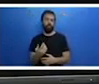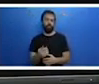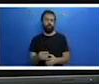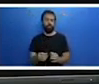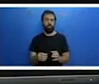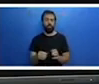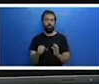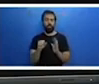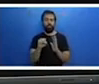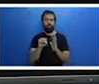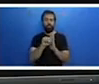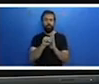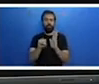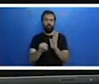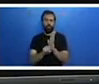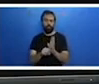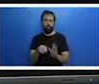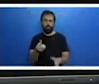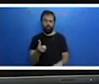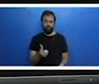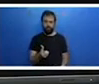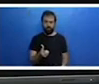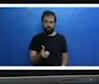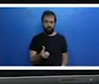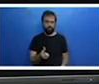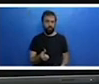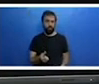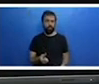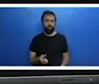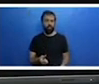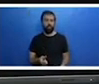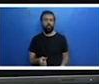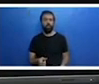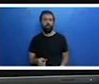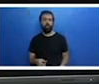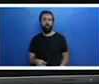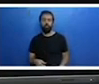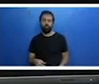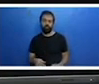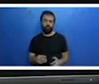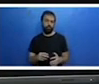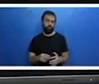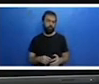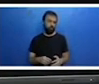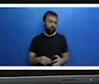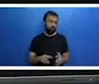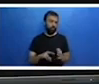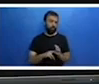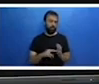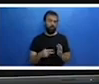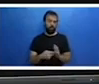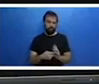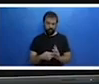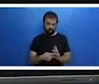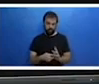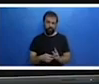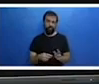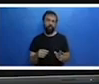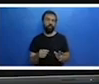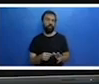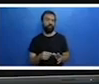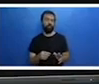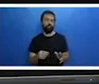como nós falamos. Significa os 4 elementos de um exército, que eram todos os componentes das forças militares da época